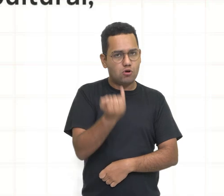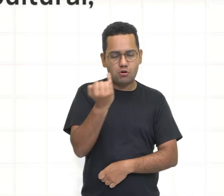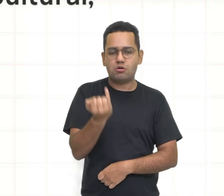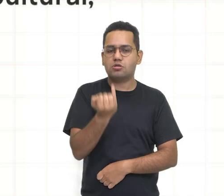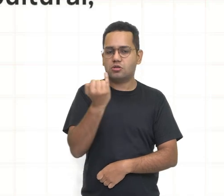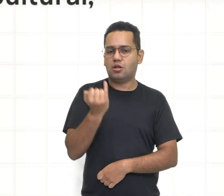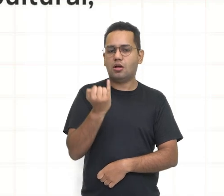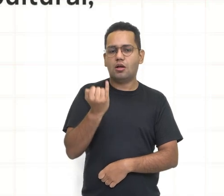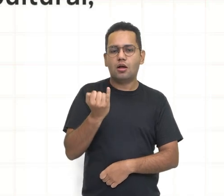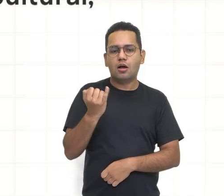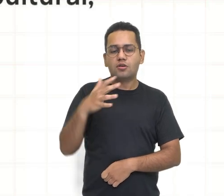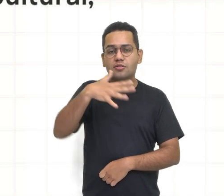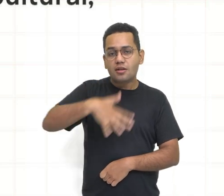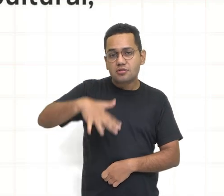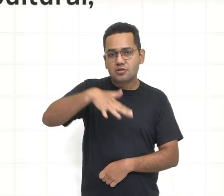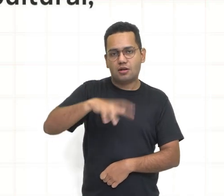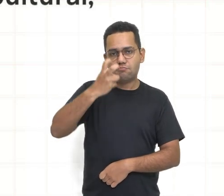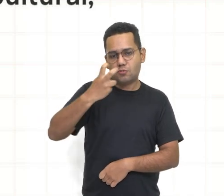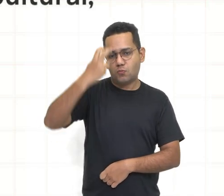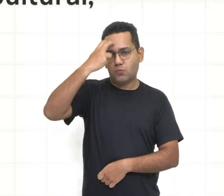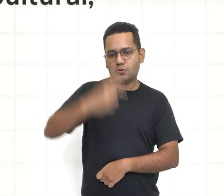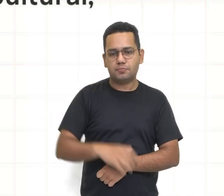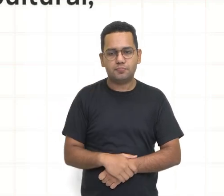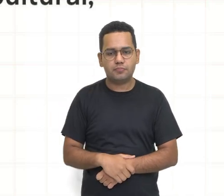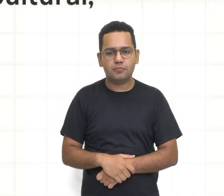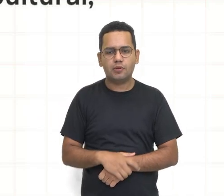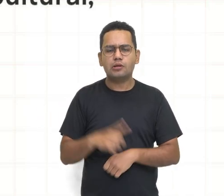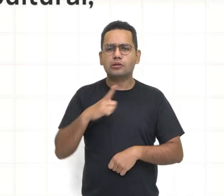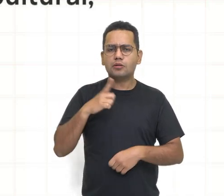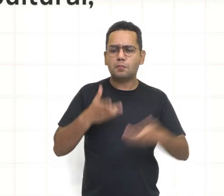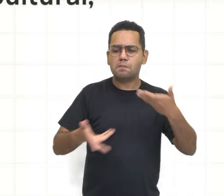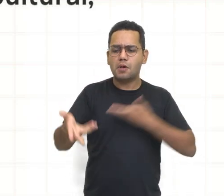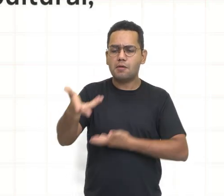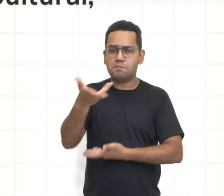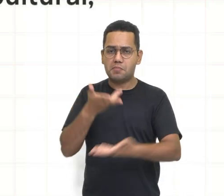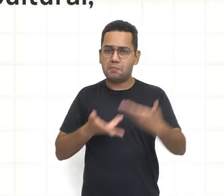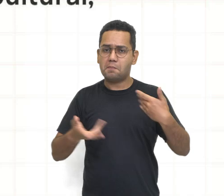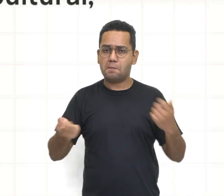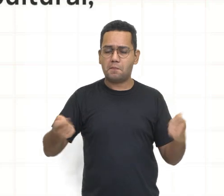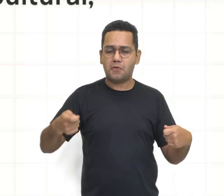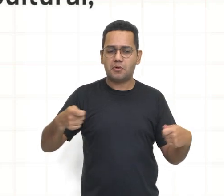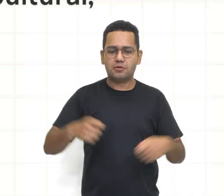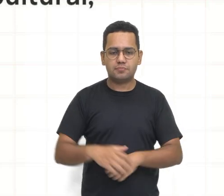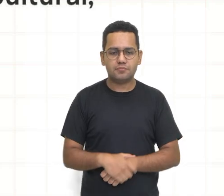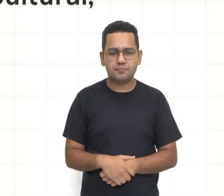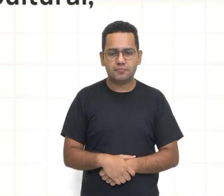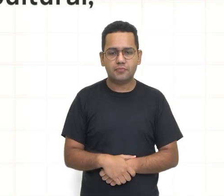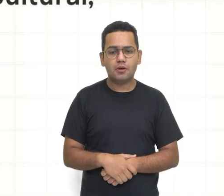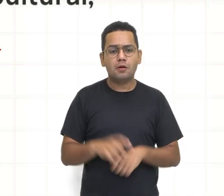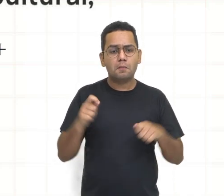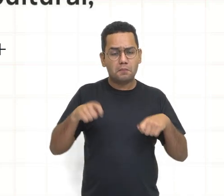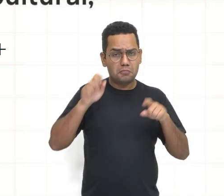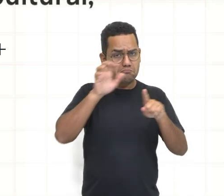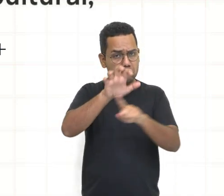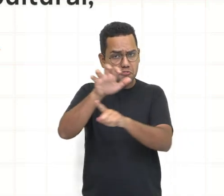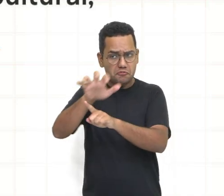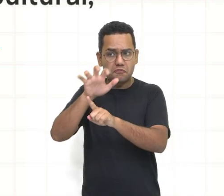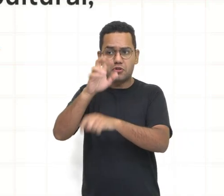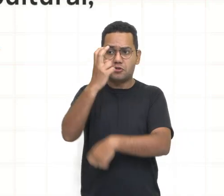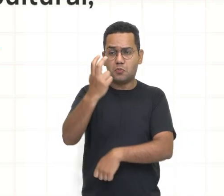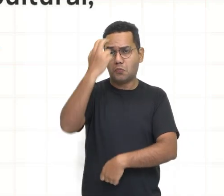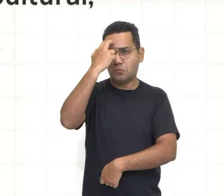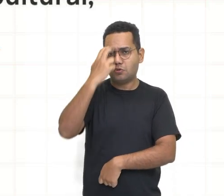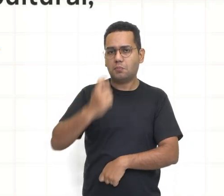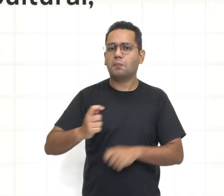culturas locais. Elas promovem a troca cultural, mas também podem levar à influência cultural.